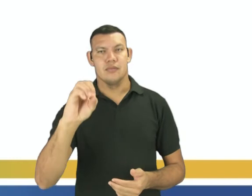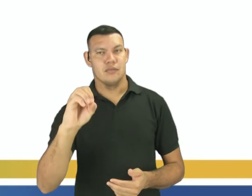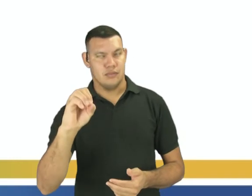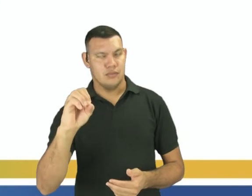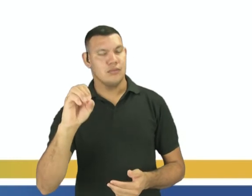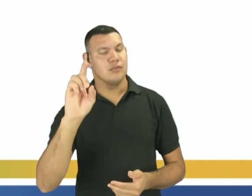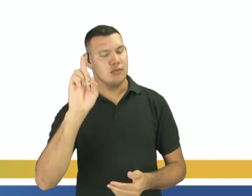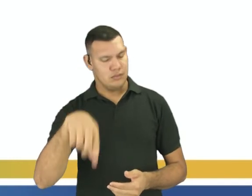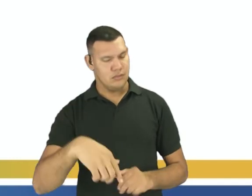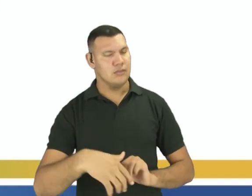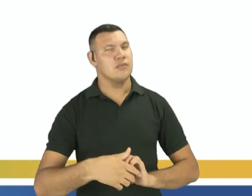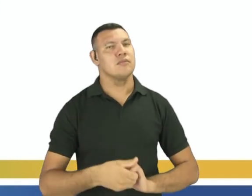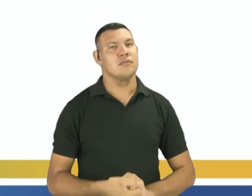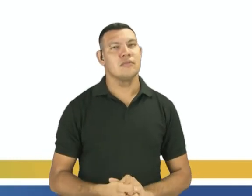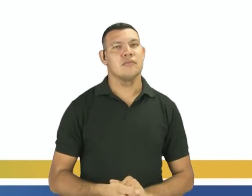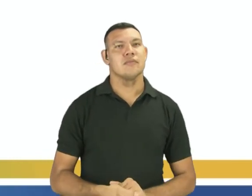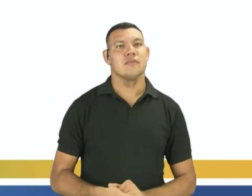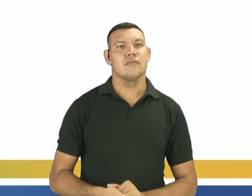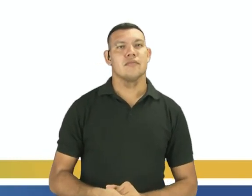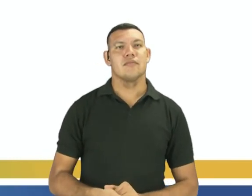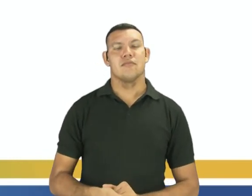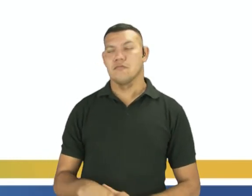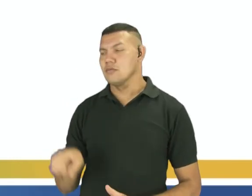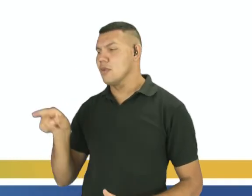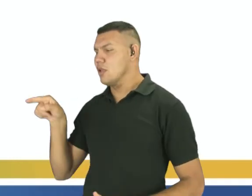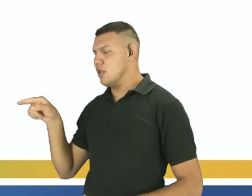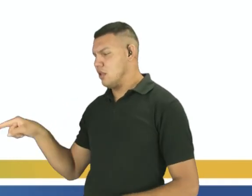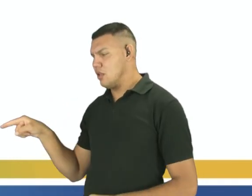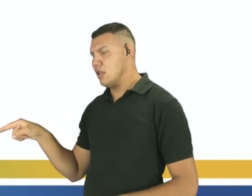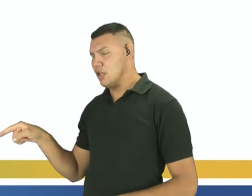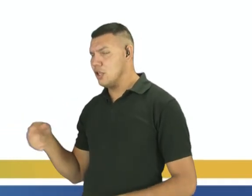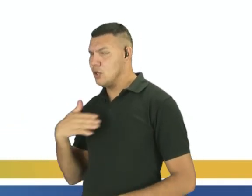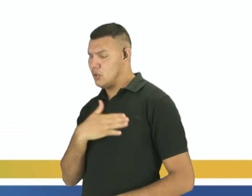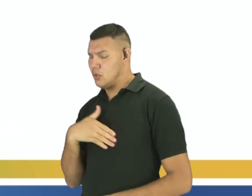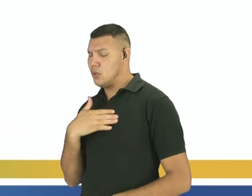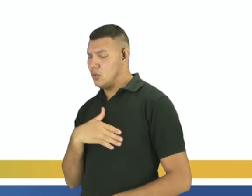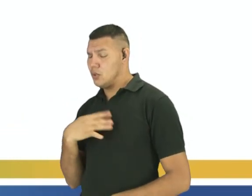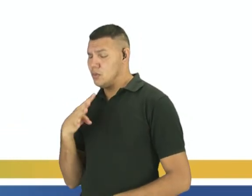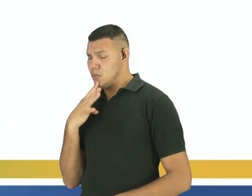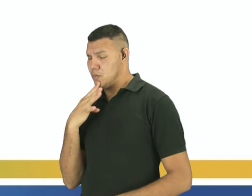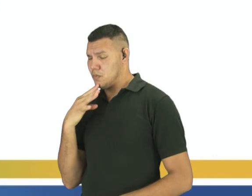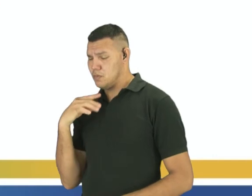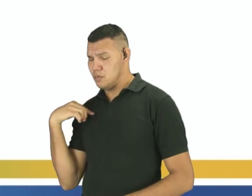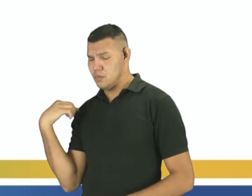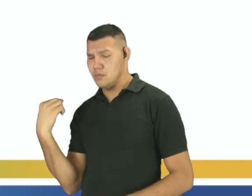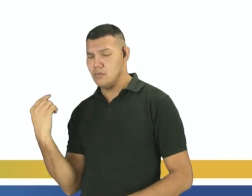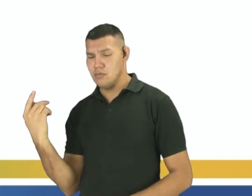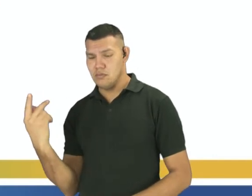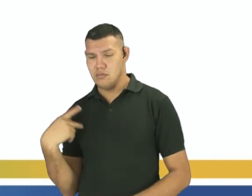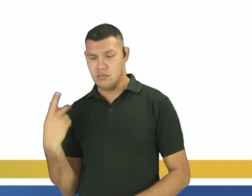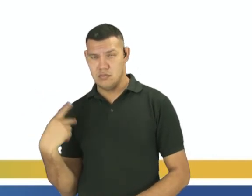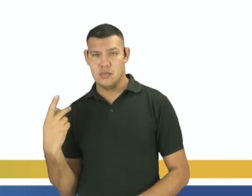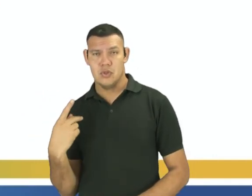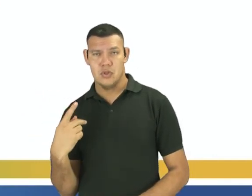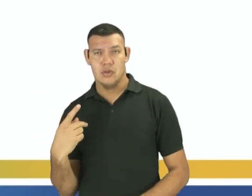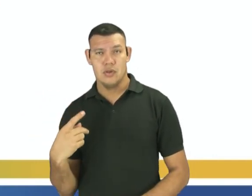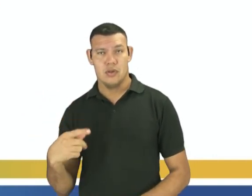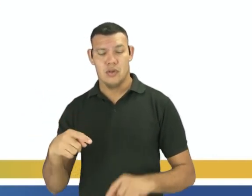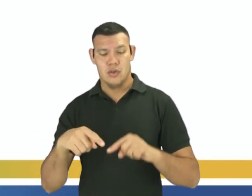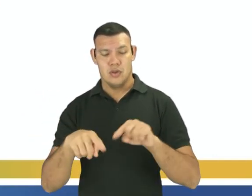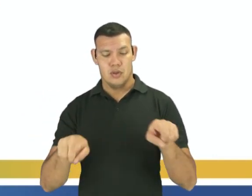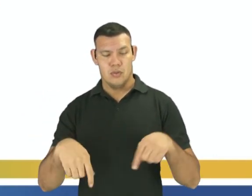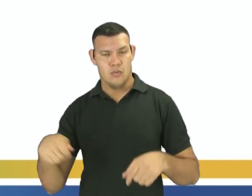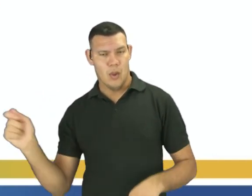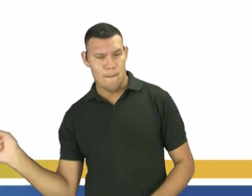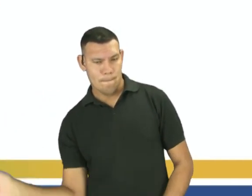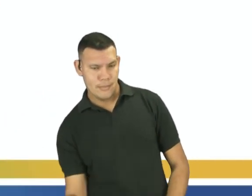court. Ele gostou de nos conhecer na quadra de tênis. Próxima. After, e o verbo é to finish,